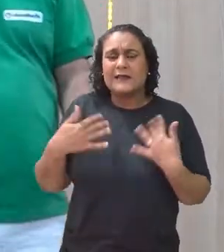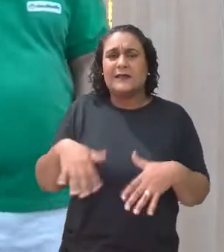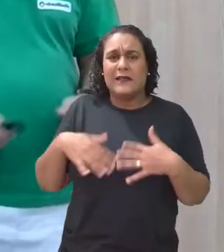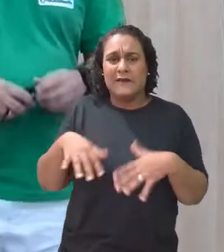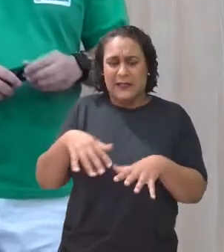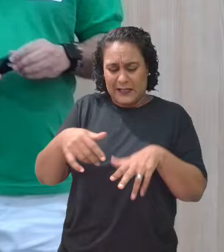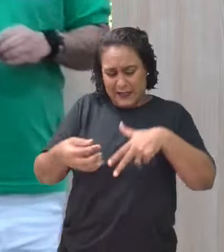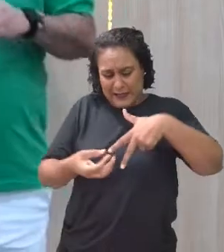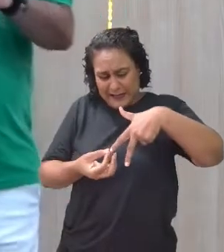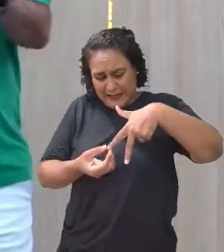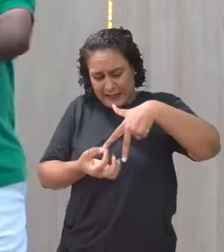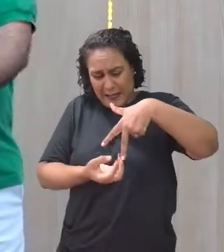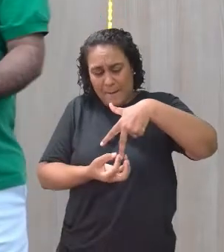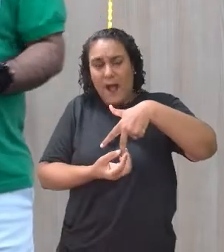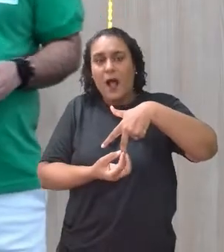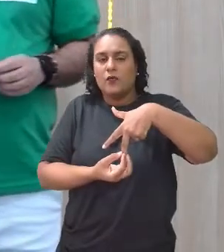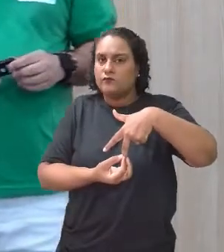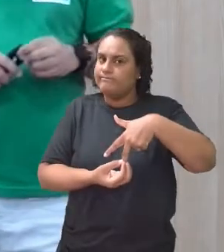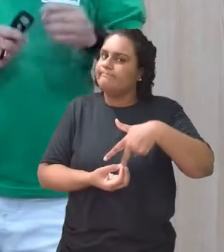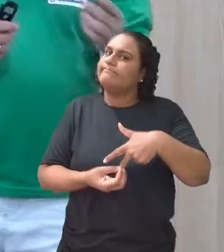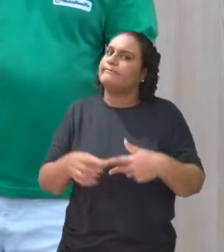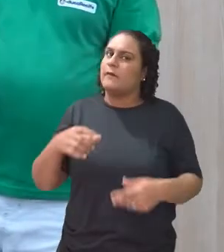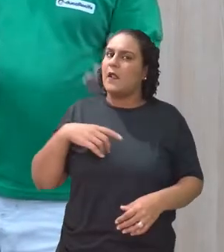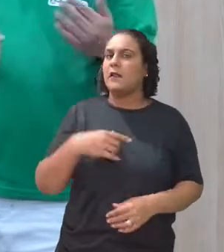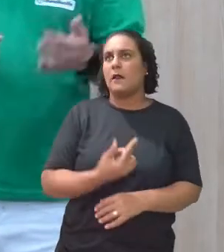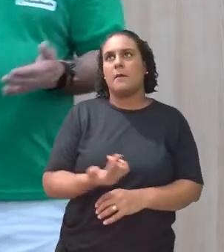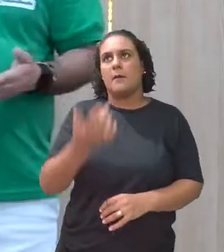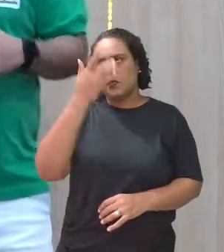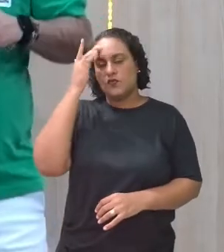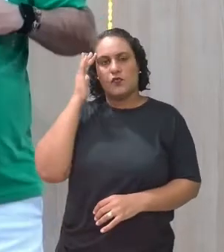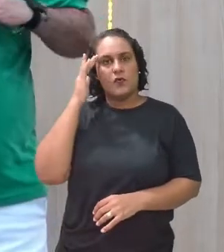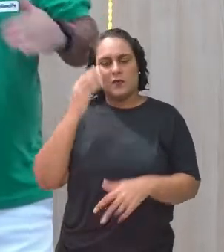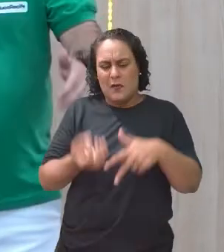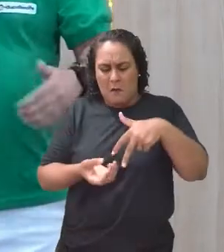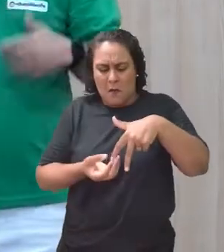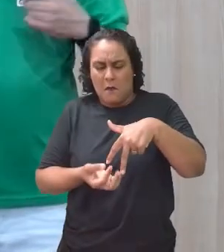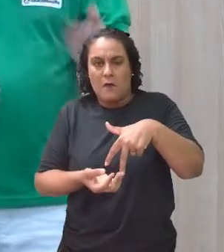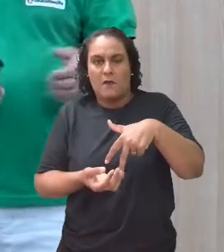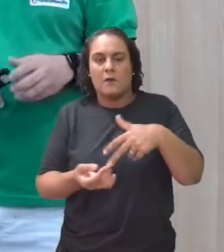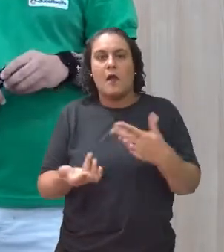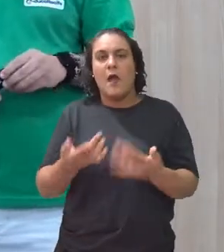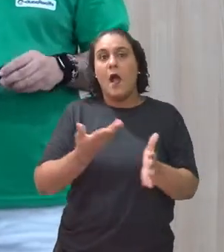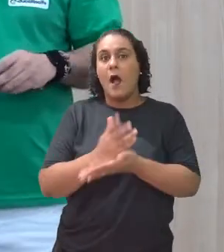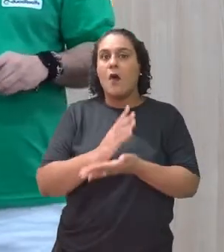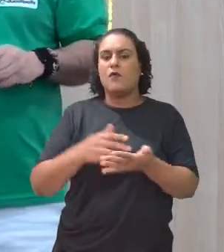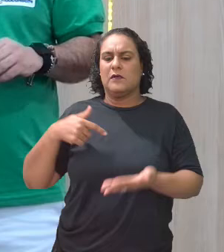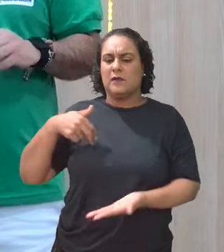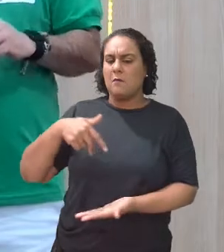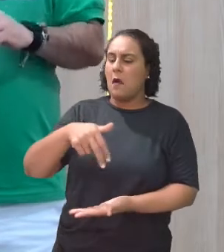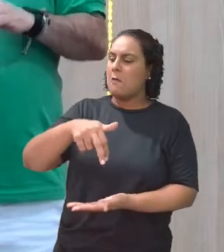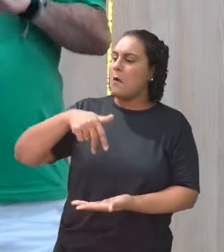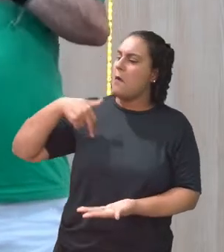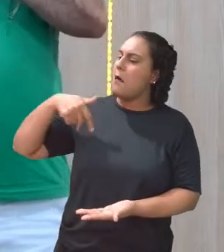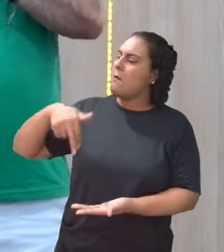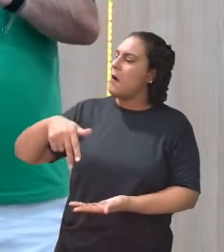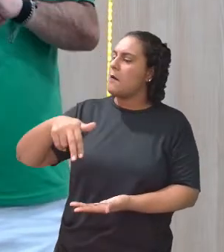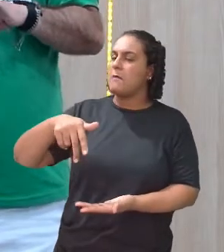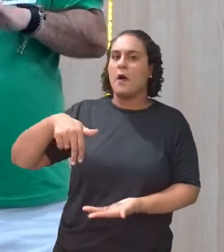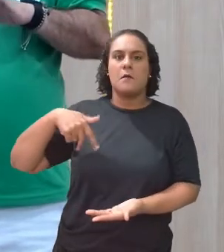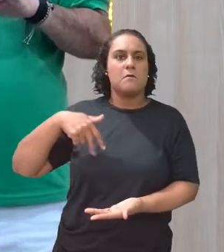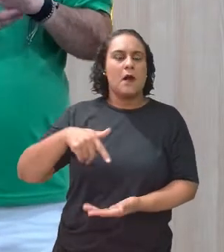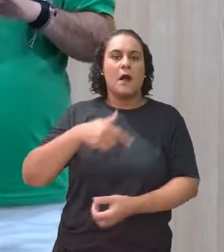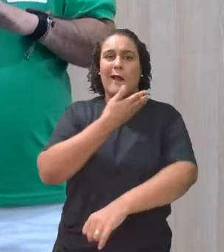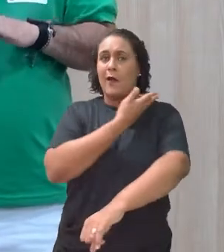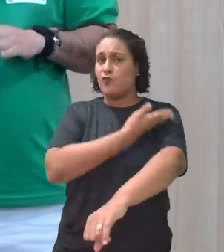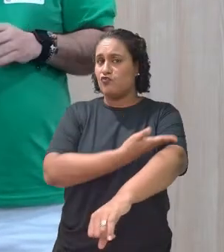imagina a situação. Mas tinha casos, né, onde não queimava, porque muitos andavam o tempo todo descalço e terminava gerando